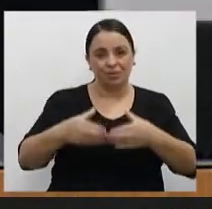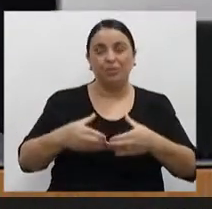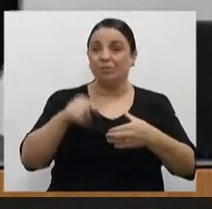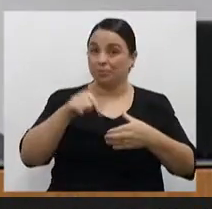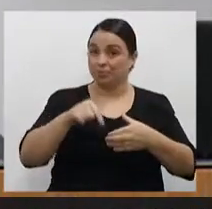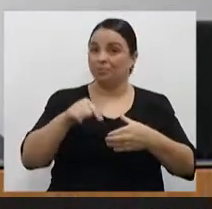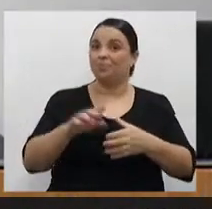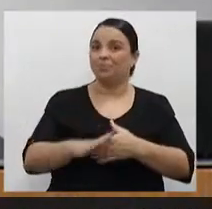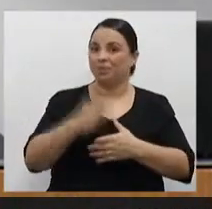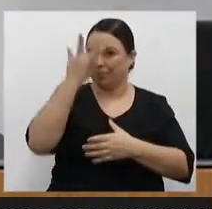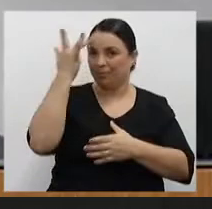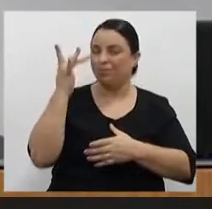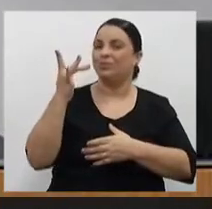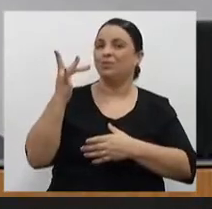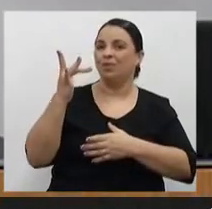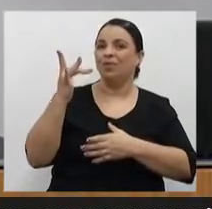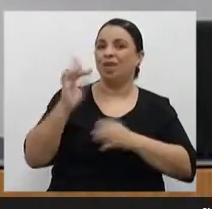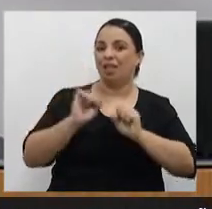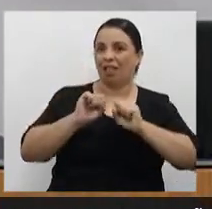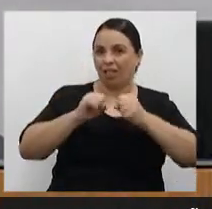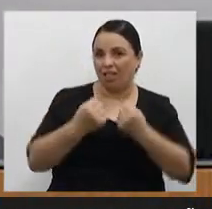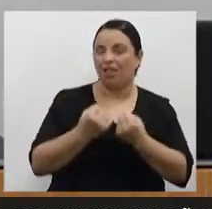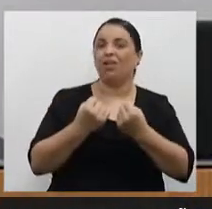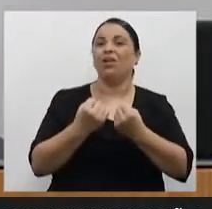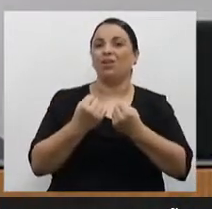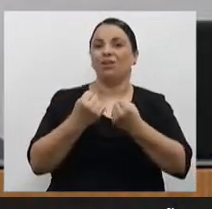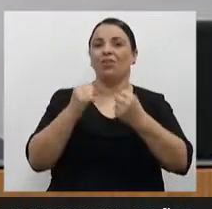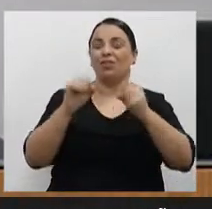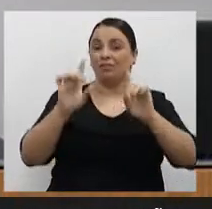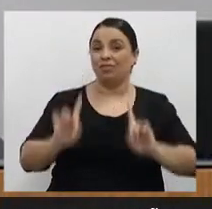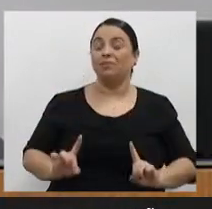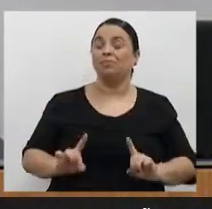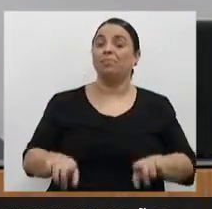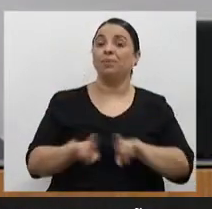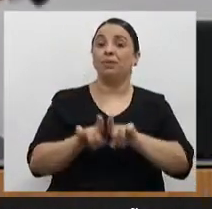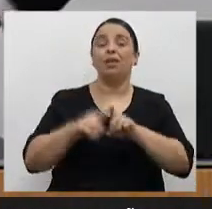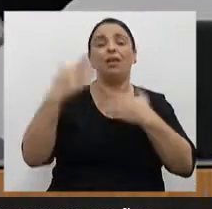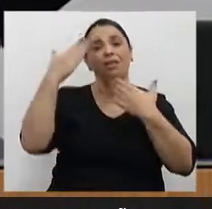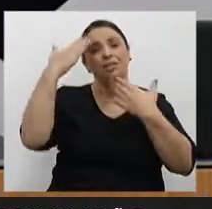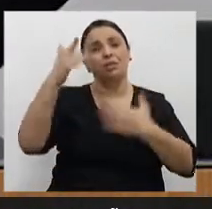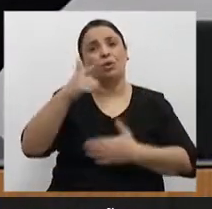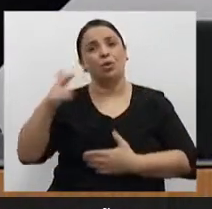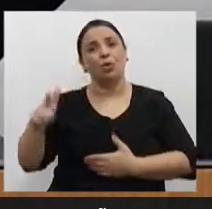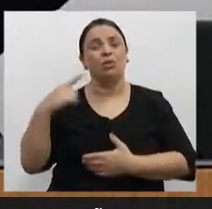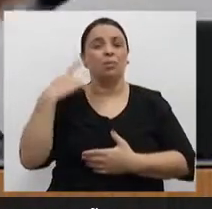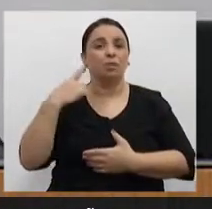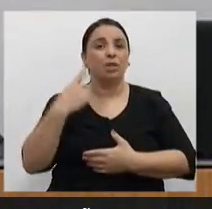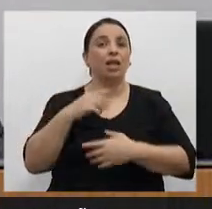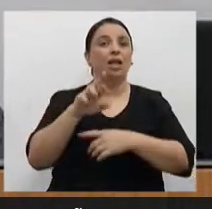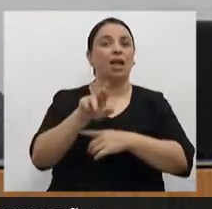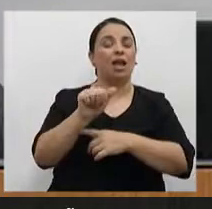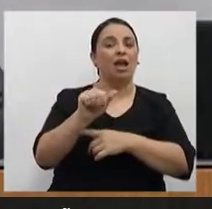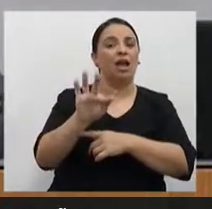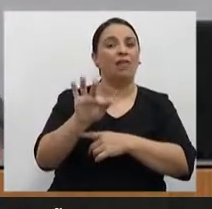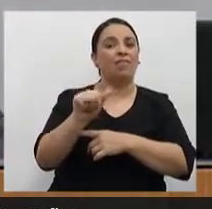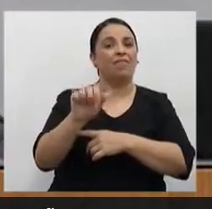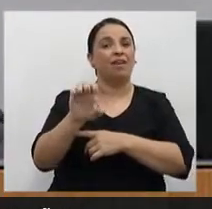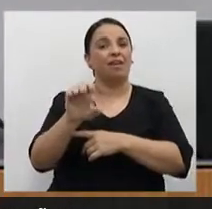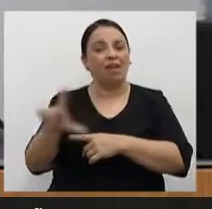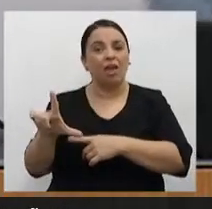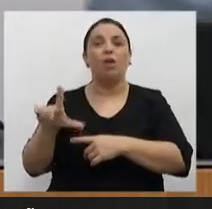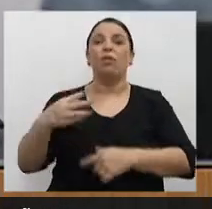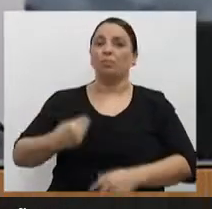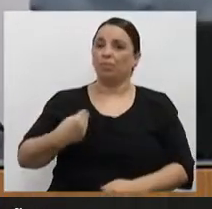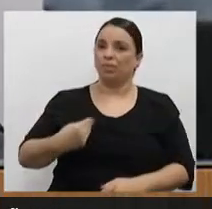E agradecer também, né, aos deputados que estão aqui acompanhando. O deputado Rafael Martins está aqui conosco. Muito obrigado, viu,